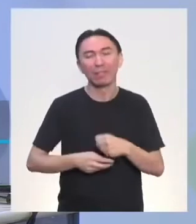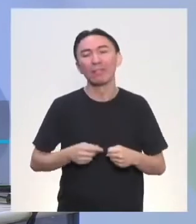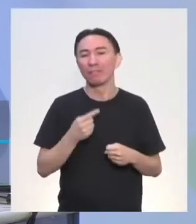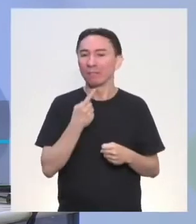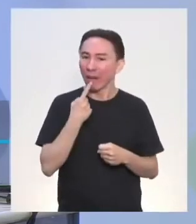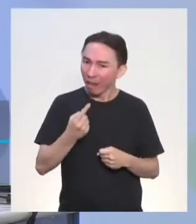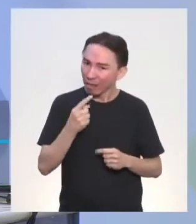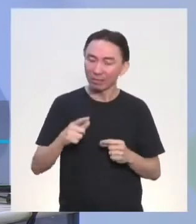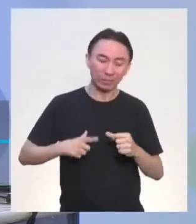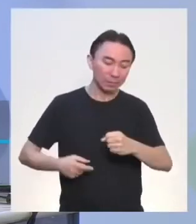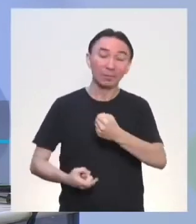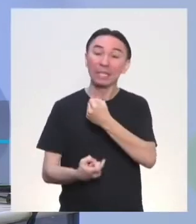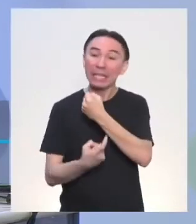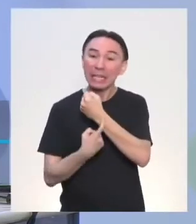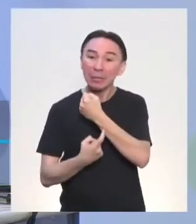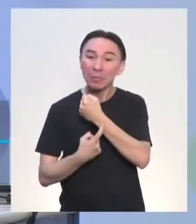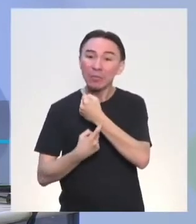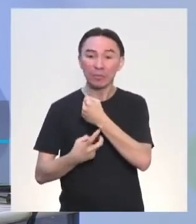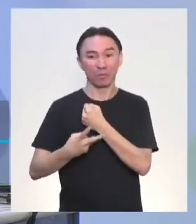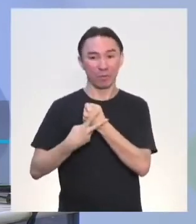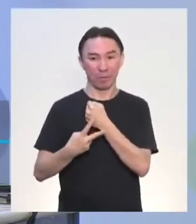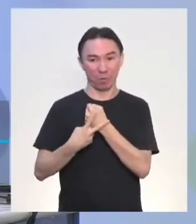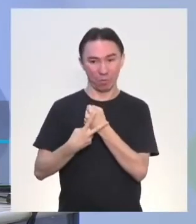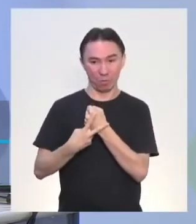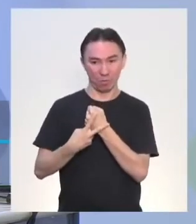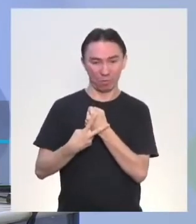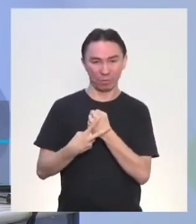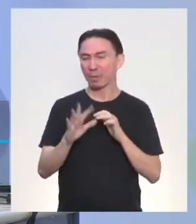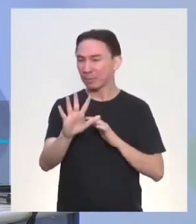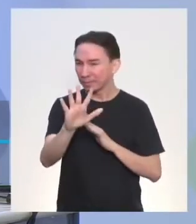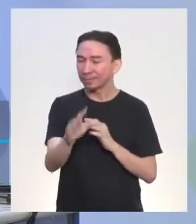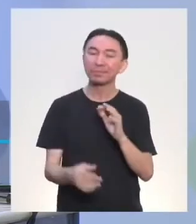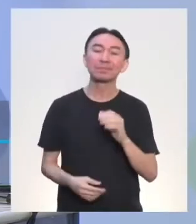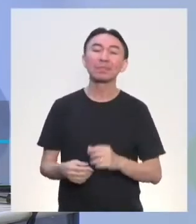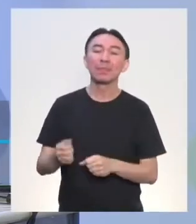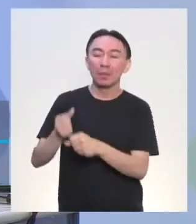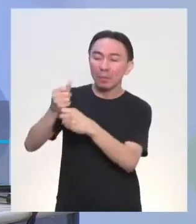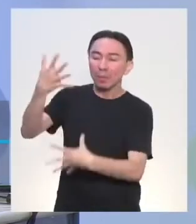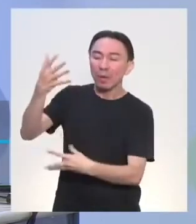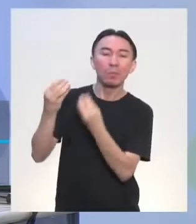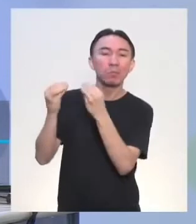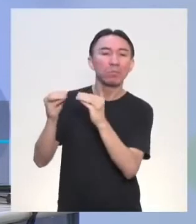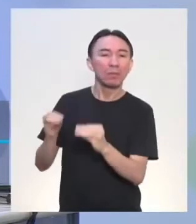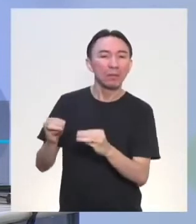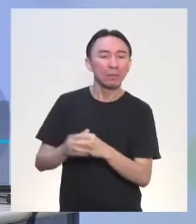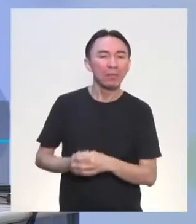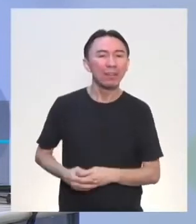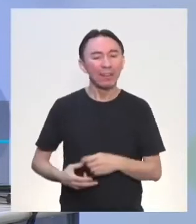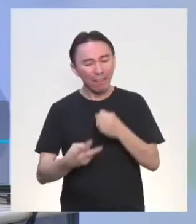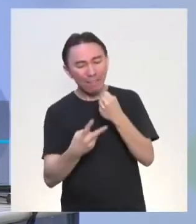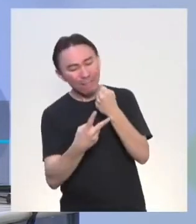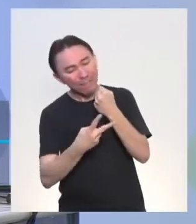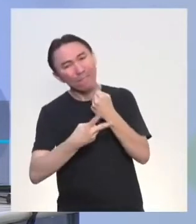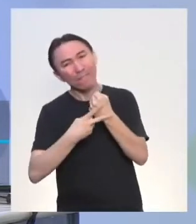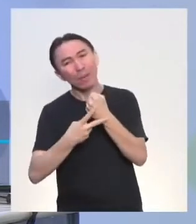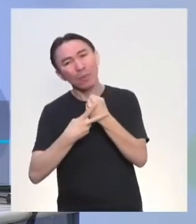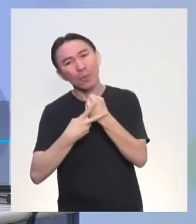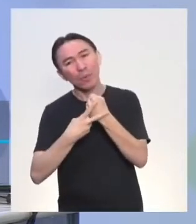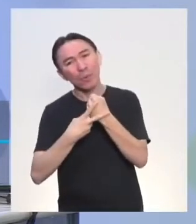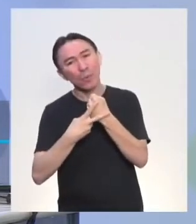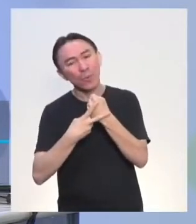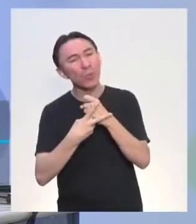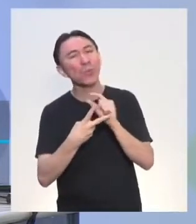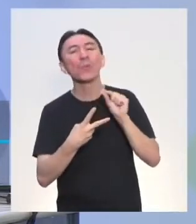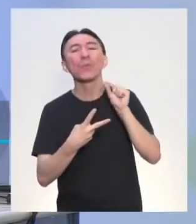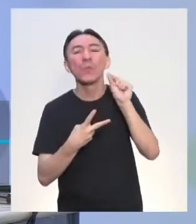tempos verbais. Eu quero que vocês coloquem aí no chat o que é verbo, né? O que